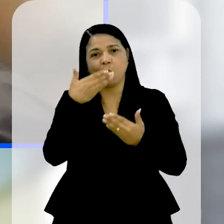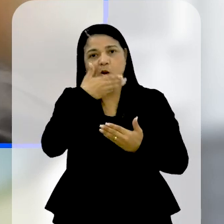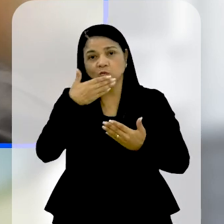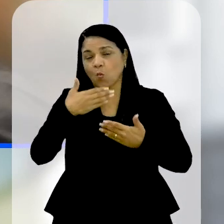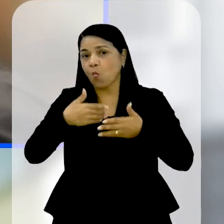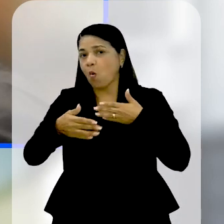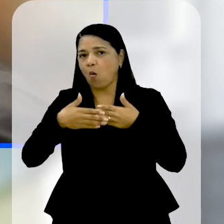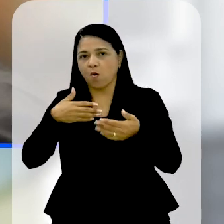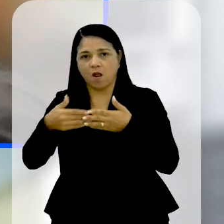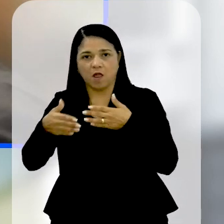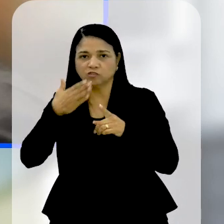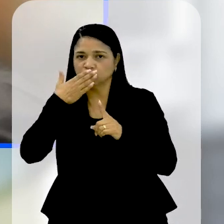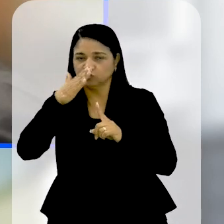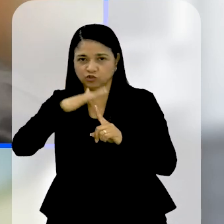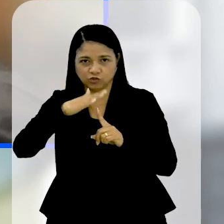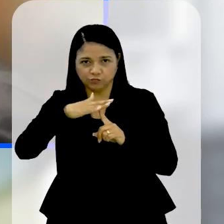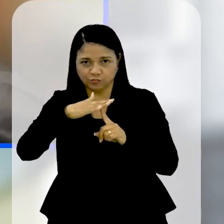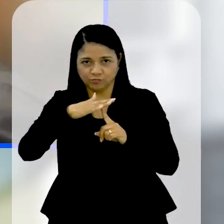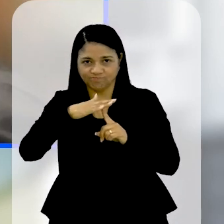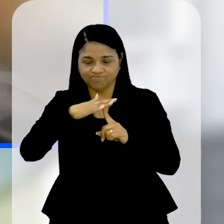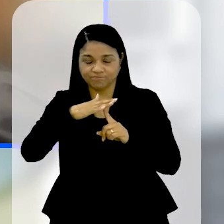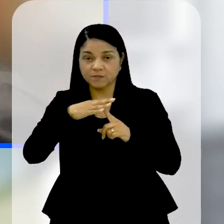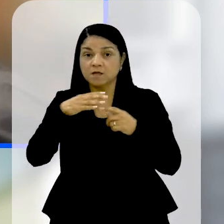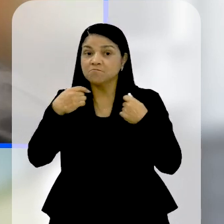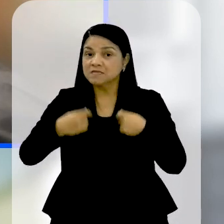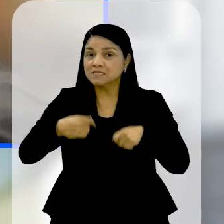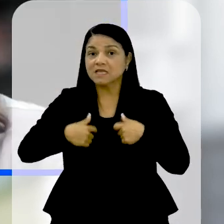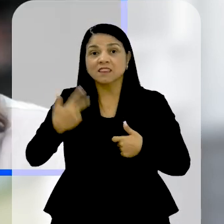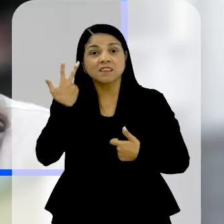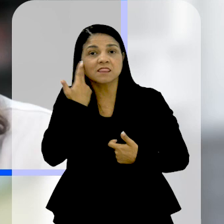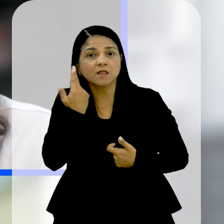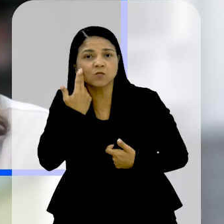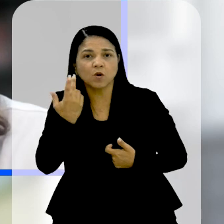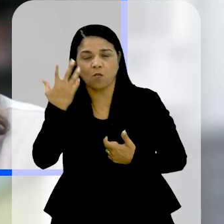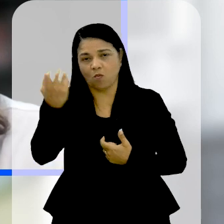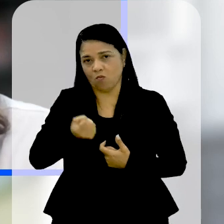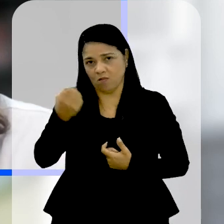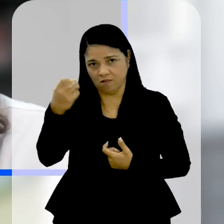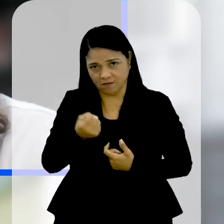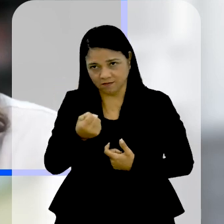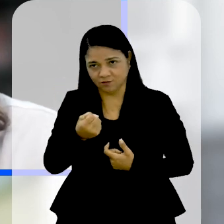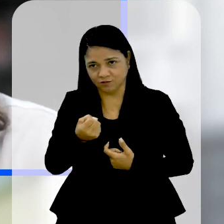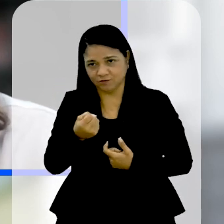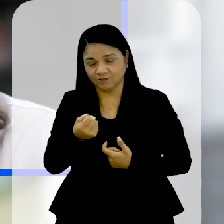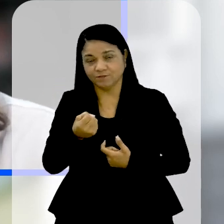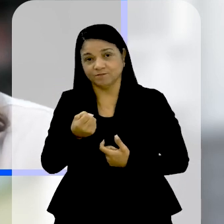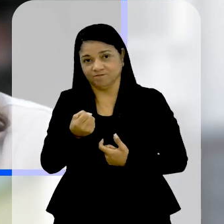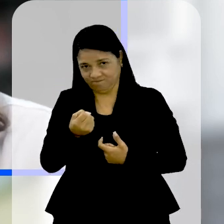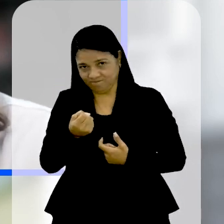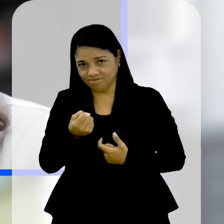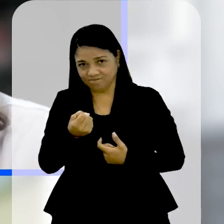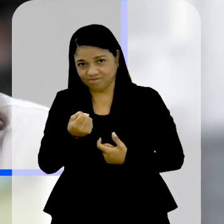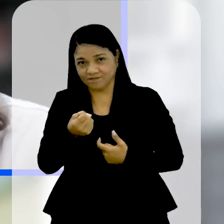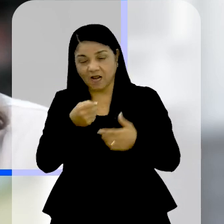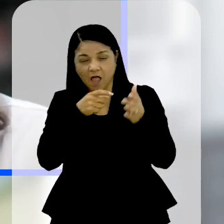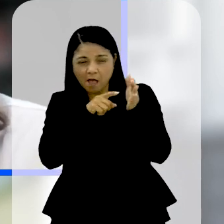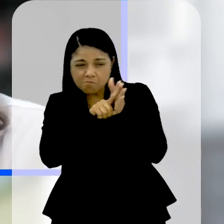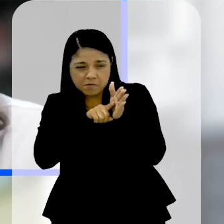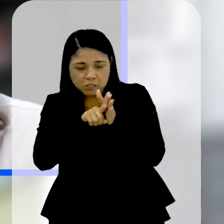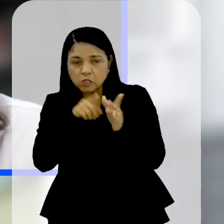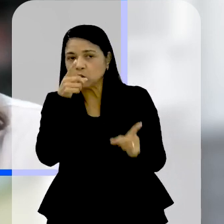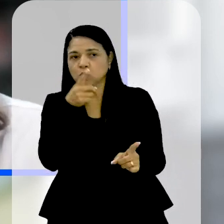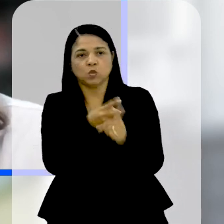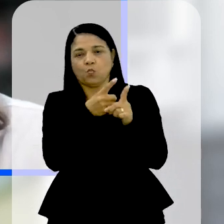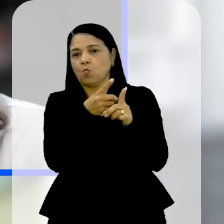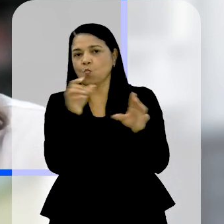de qualquer açúcar que não seja o açúcar natural do leite, tá? Nos leites. Então, a